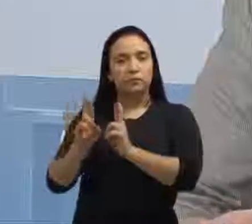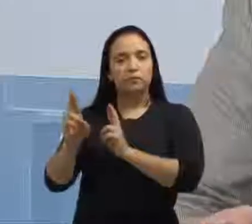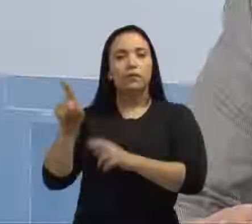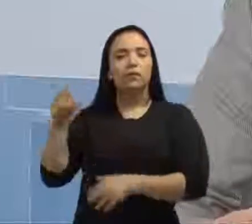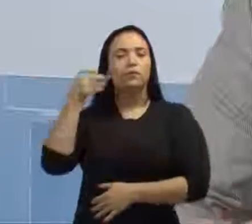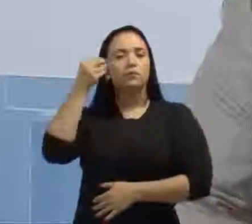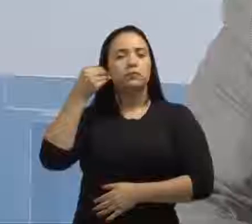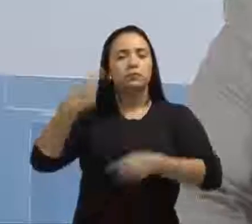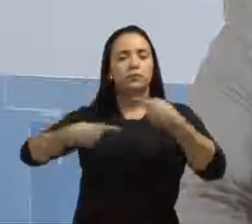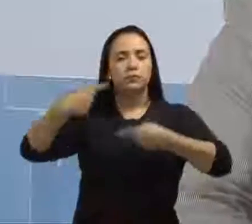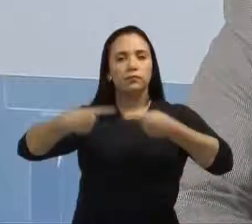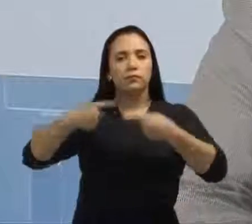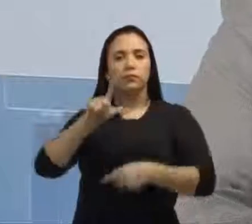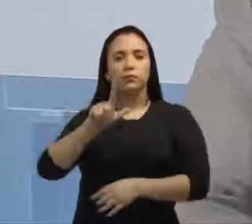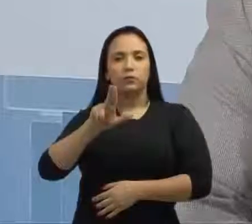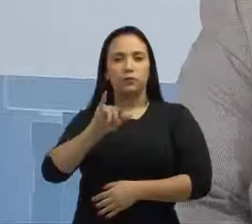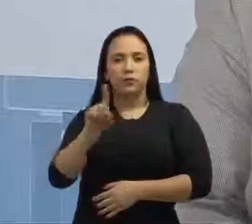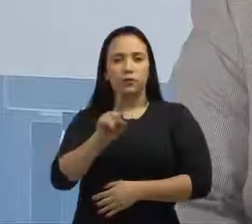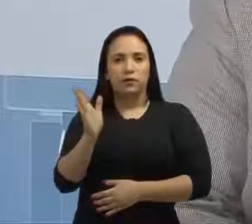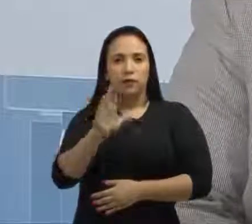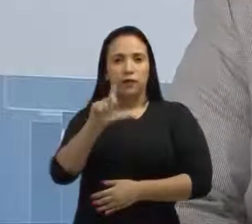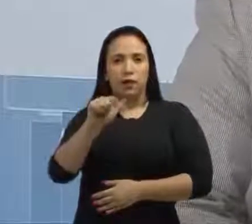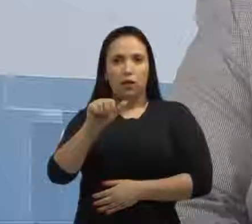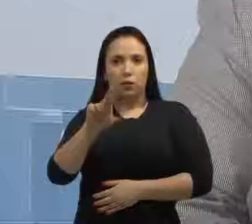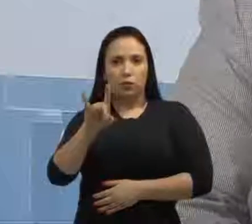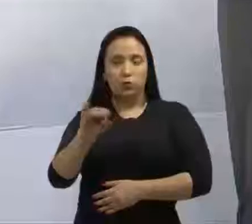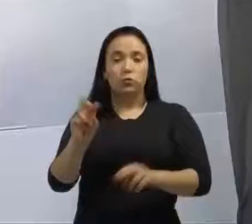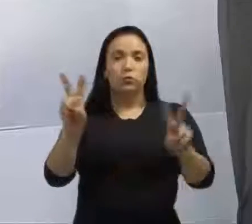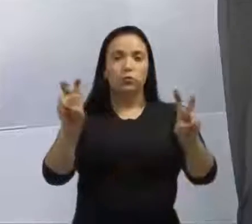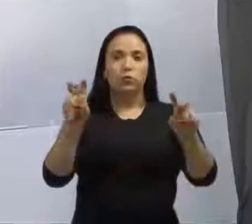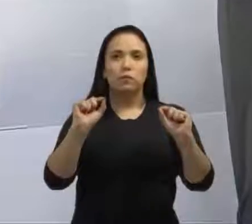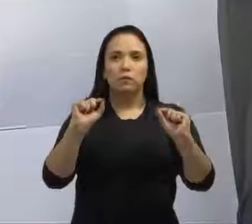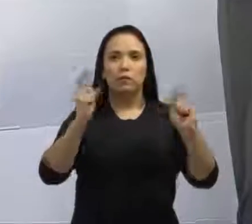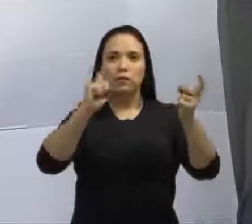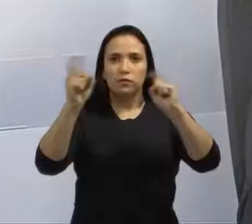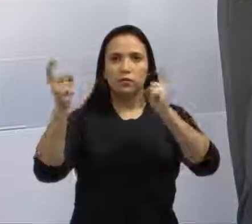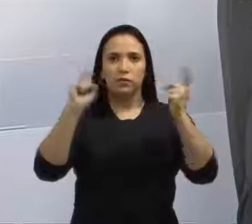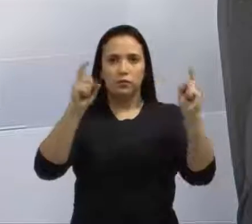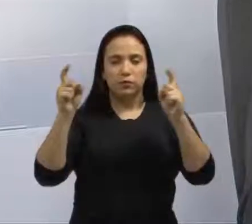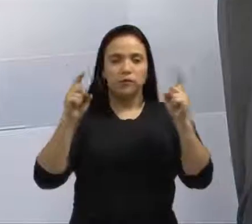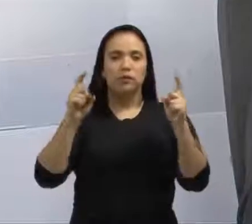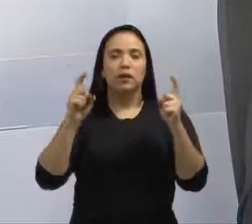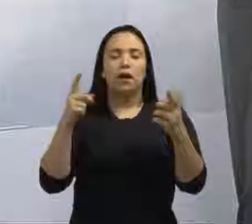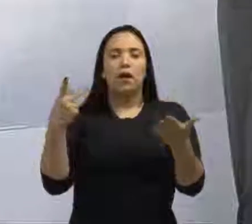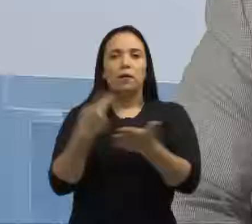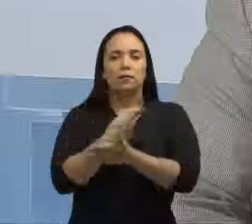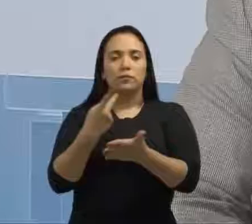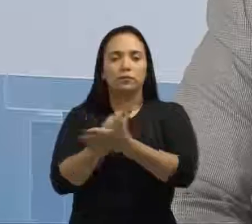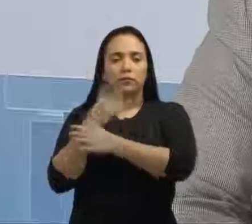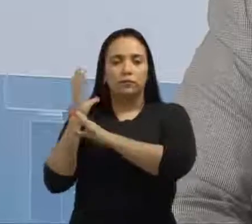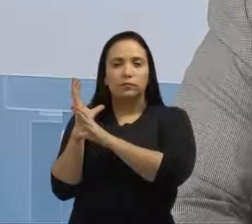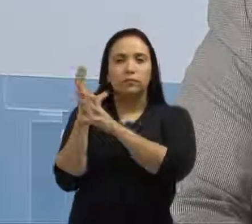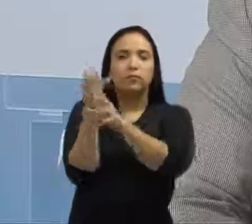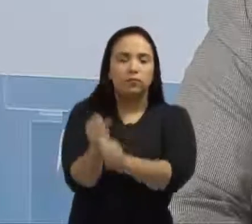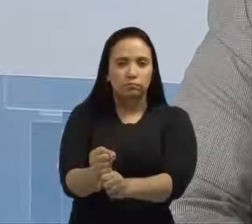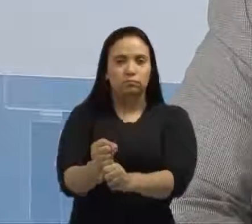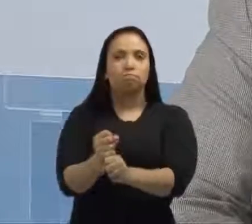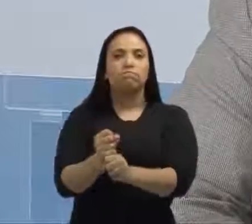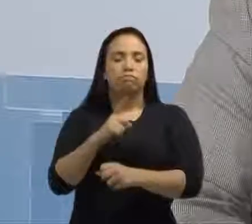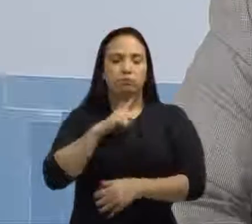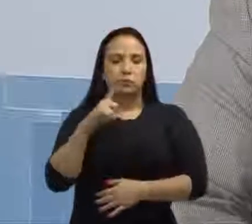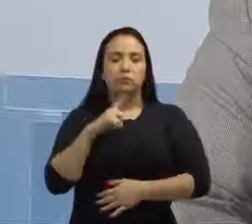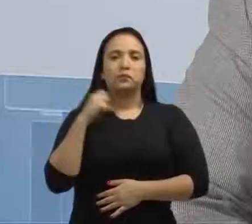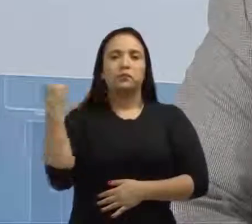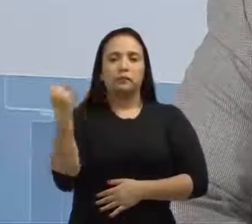companheiro, consultor político desse programa, Luiz Cláudio Barbosa, para a gente poder discutir os últimos acontecimentos no país, e